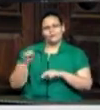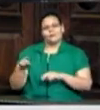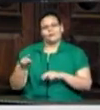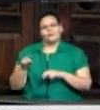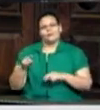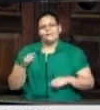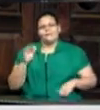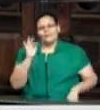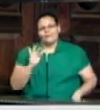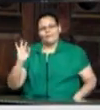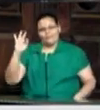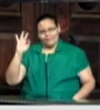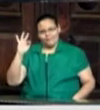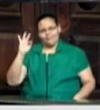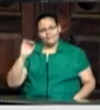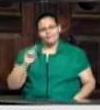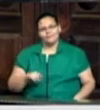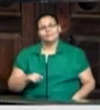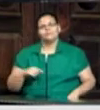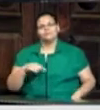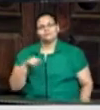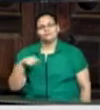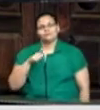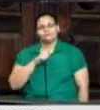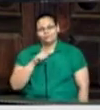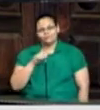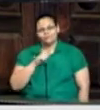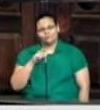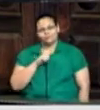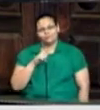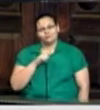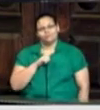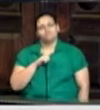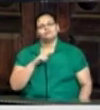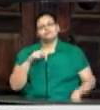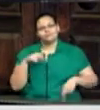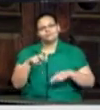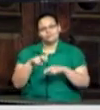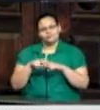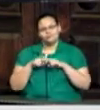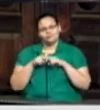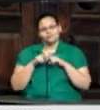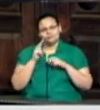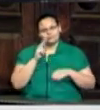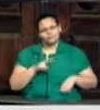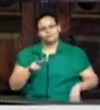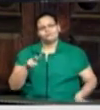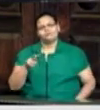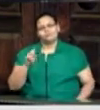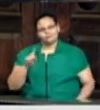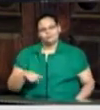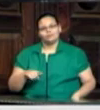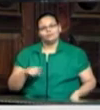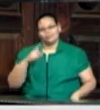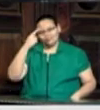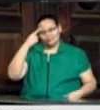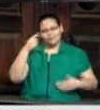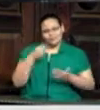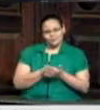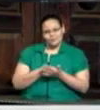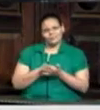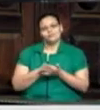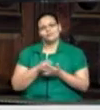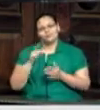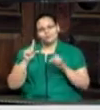a presídios federais, nós temos podido observar o impacto dessa decisão